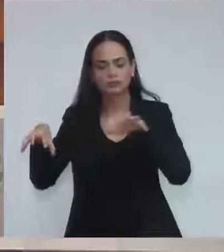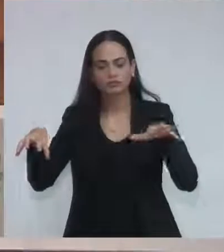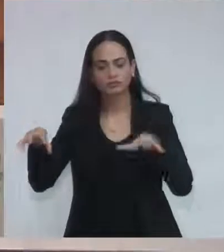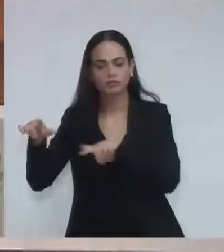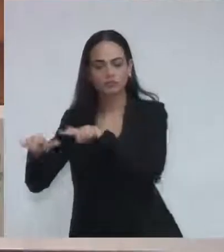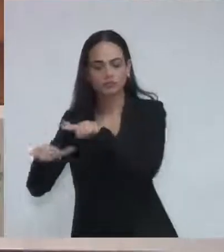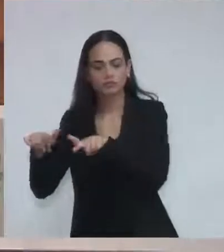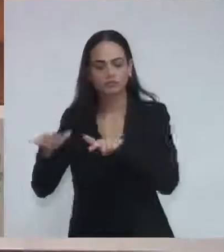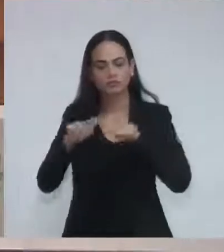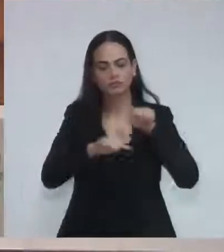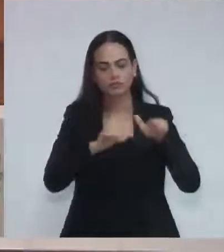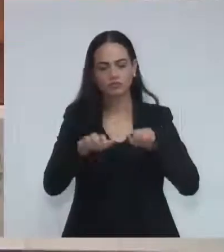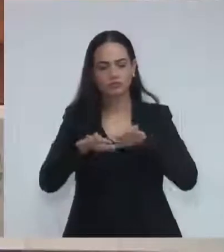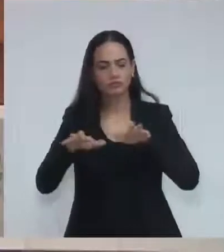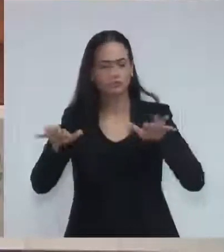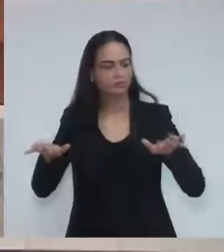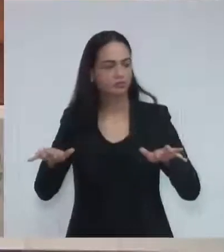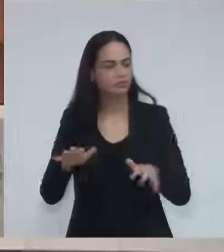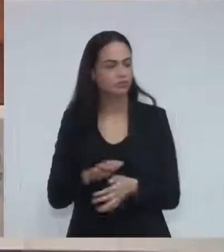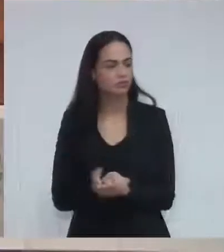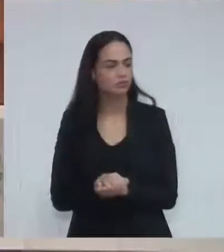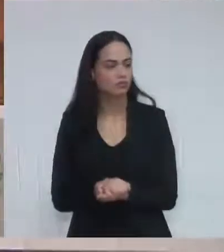contrapesos.